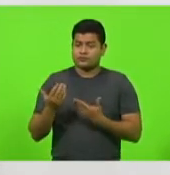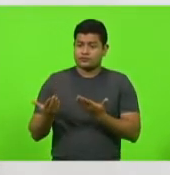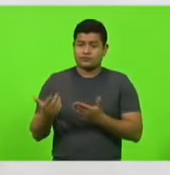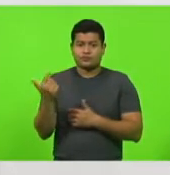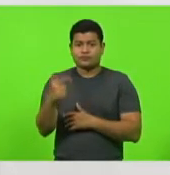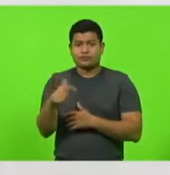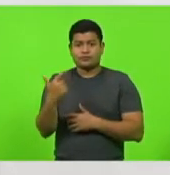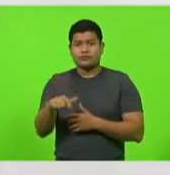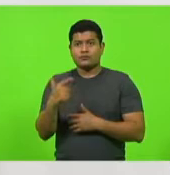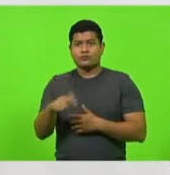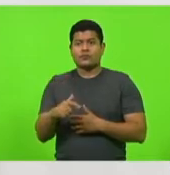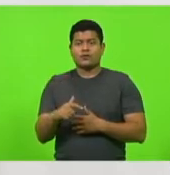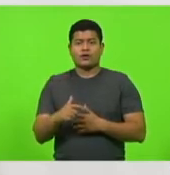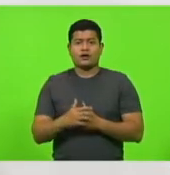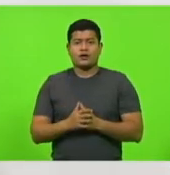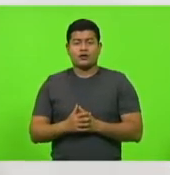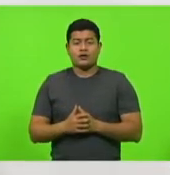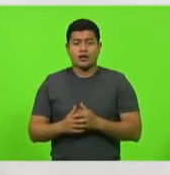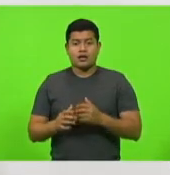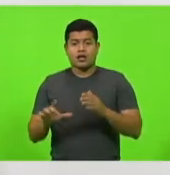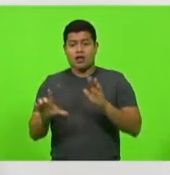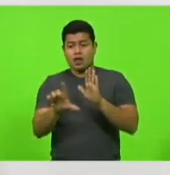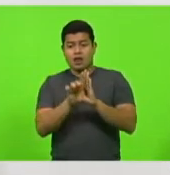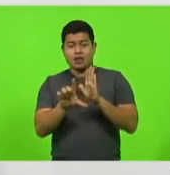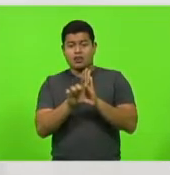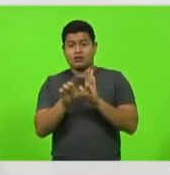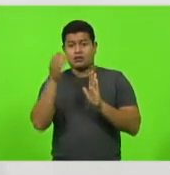da regra, ou matéria da regra, o homem